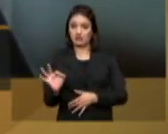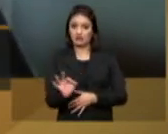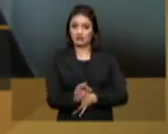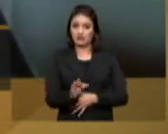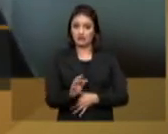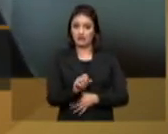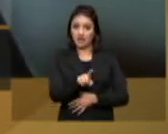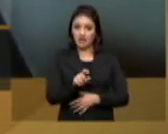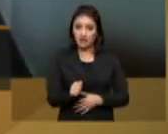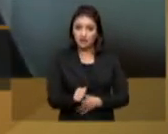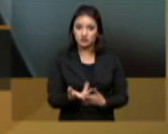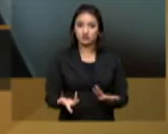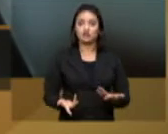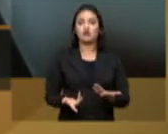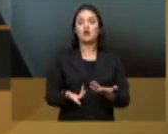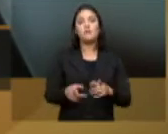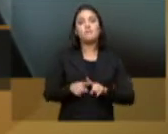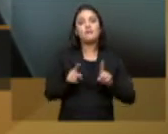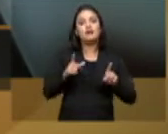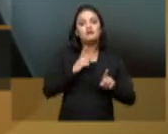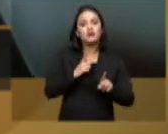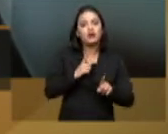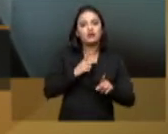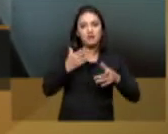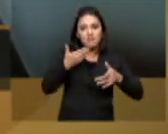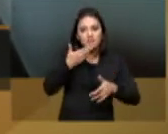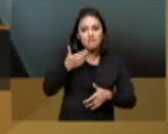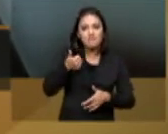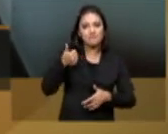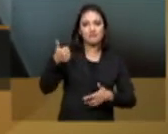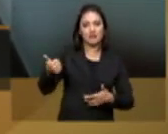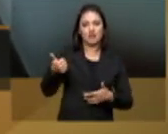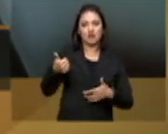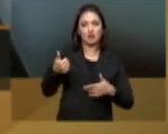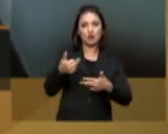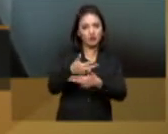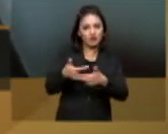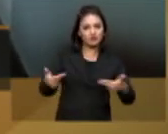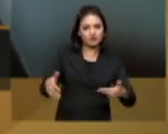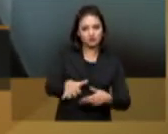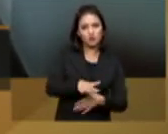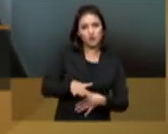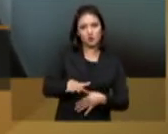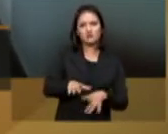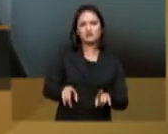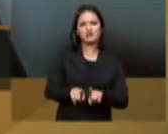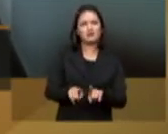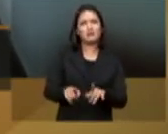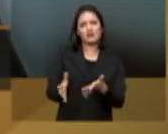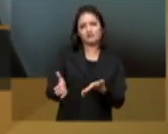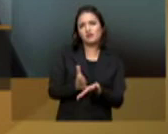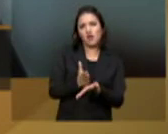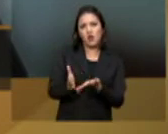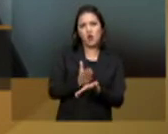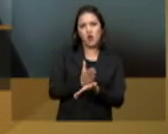em contribuições de melhoria, bem como em algumas contribuições. E